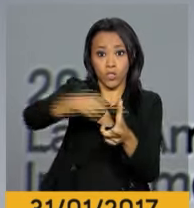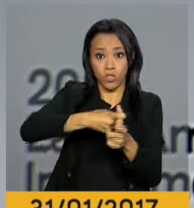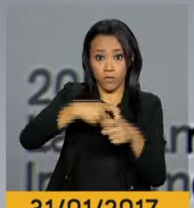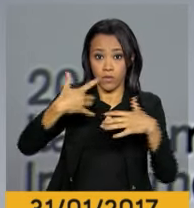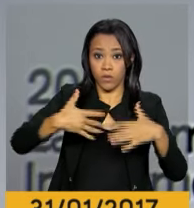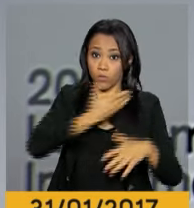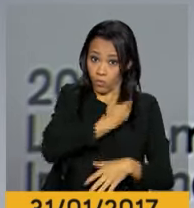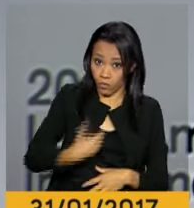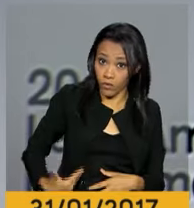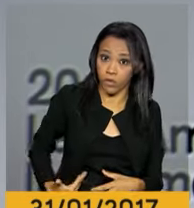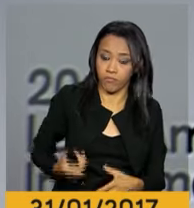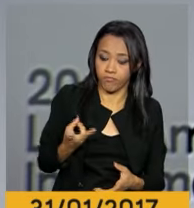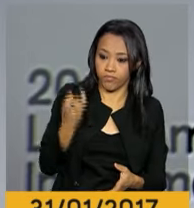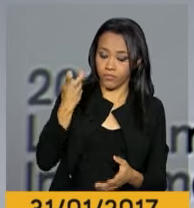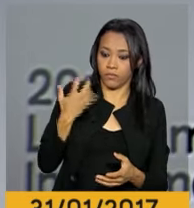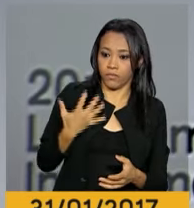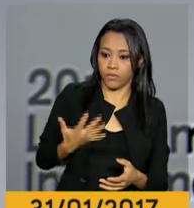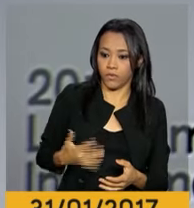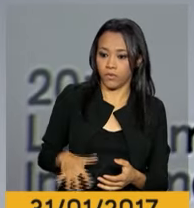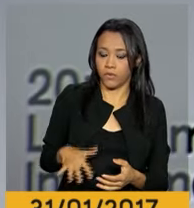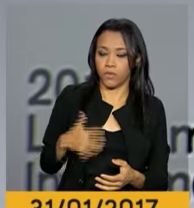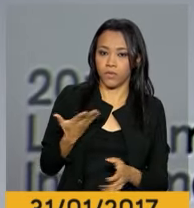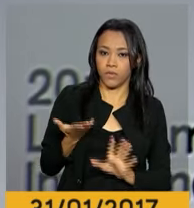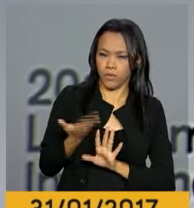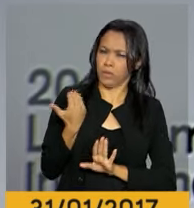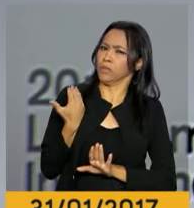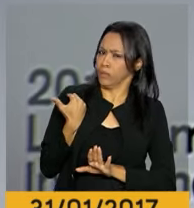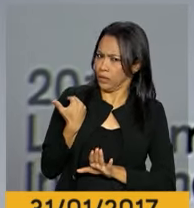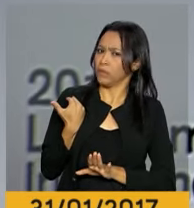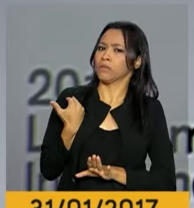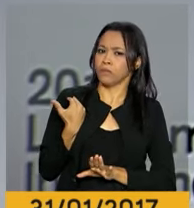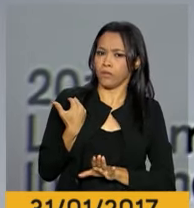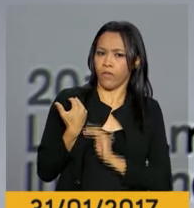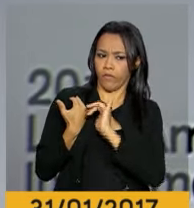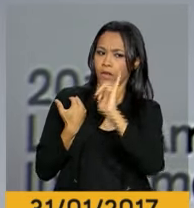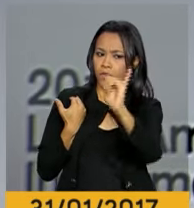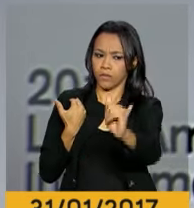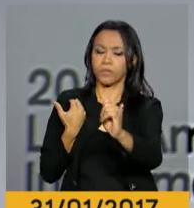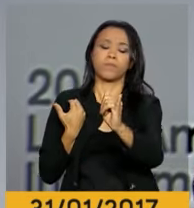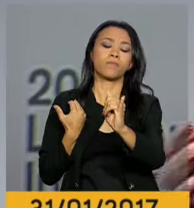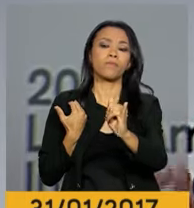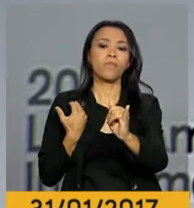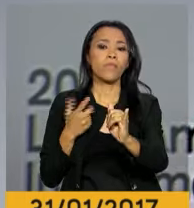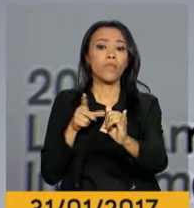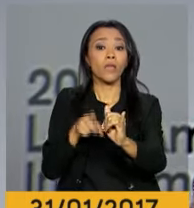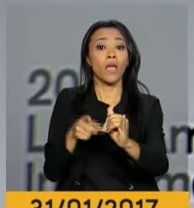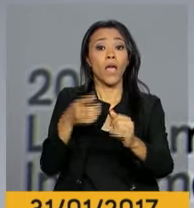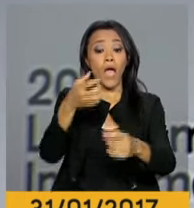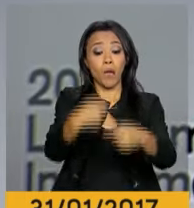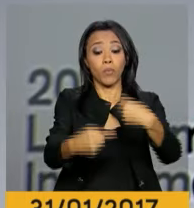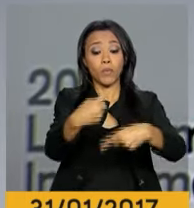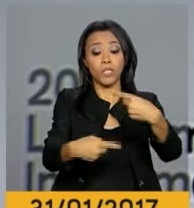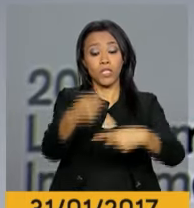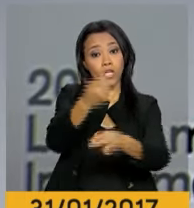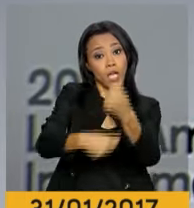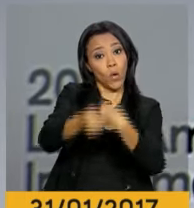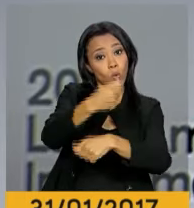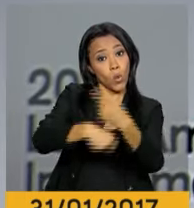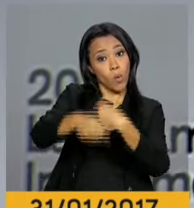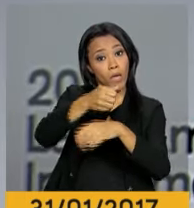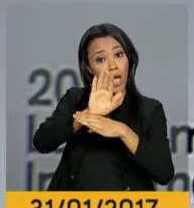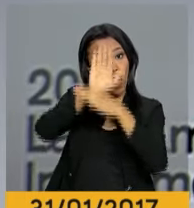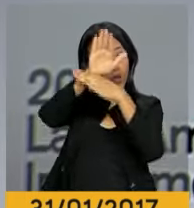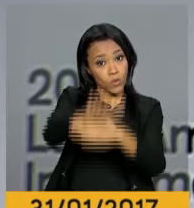déficit eh detectado naquele momento Dr Zé Olímpio o fato é que a política econômica agud uma tal